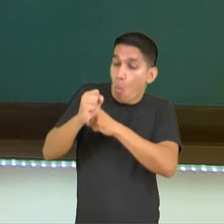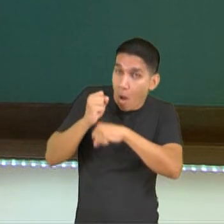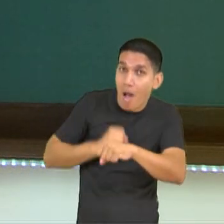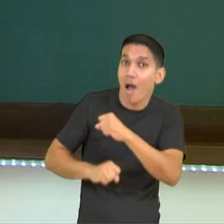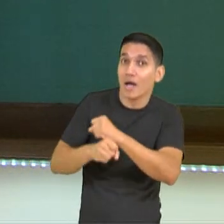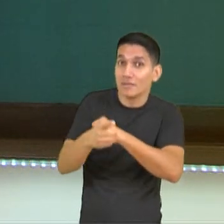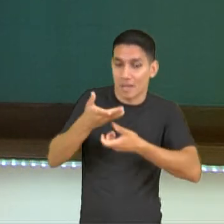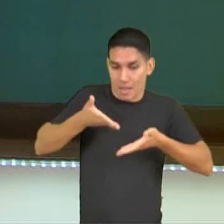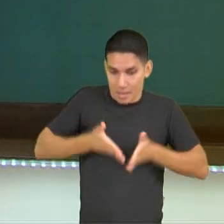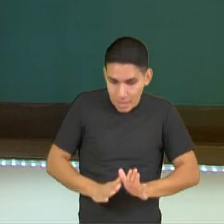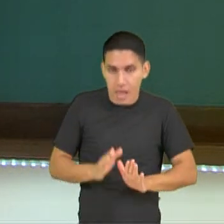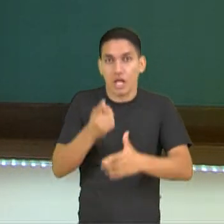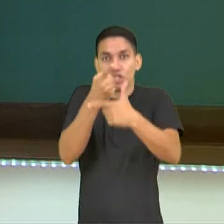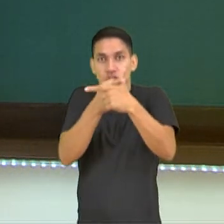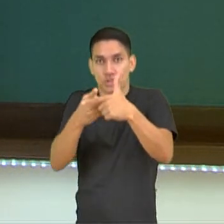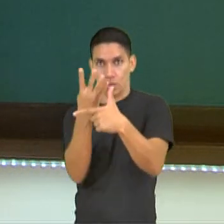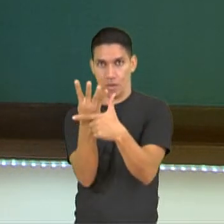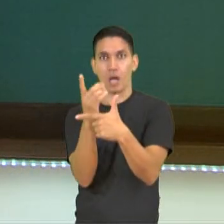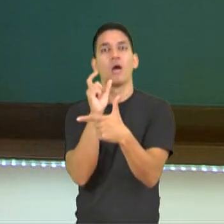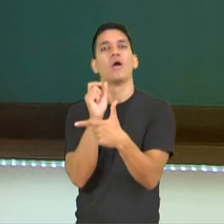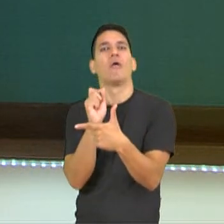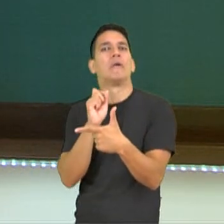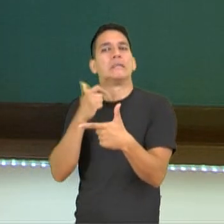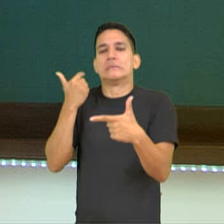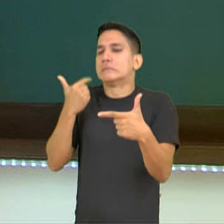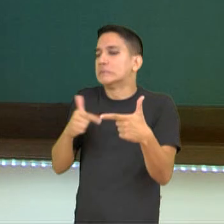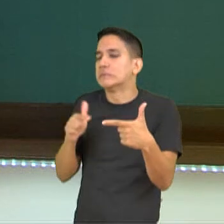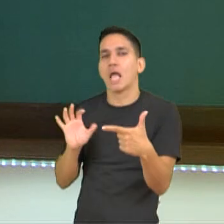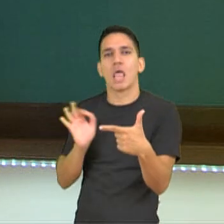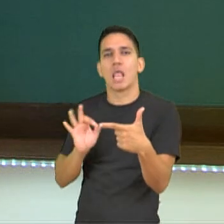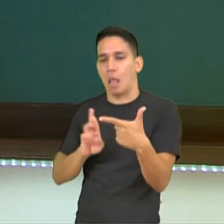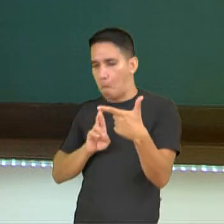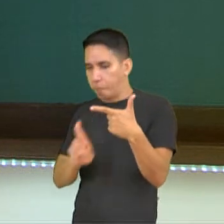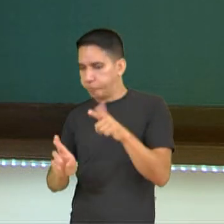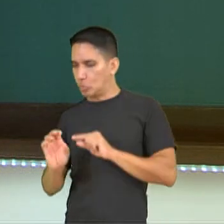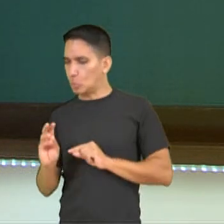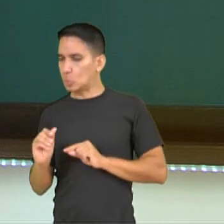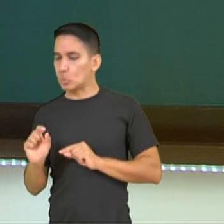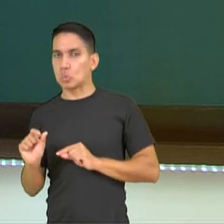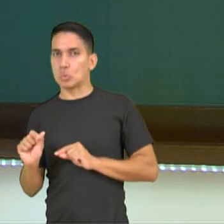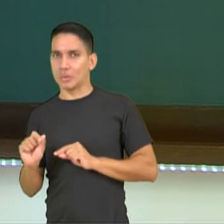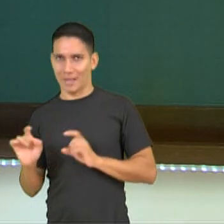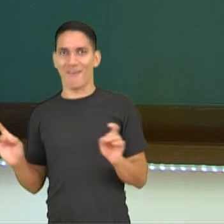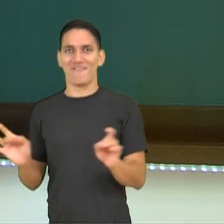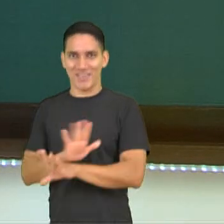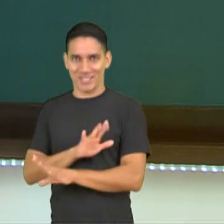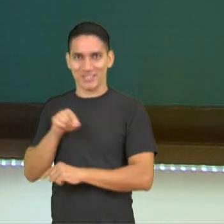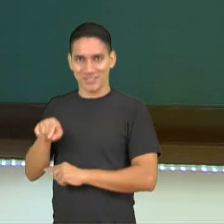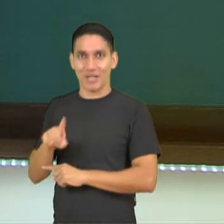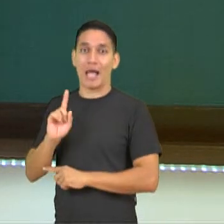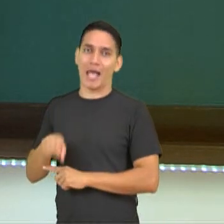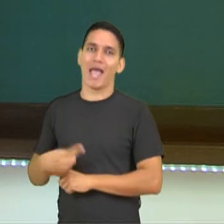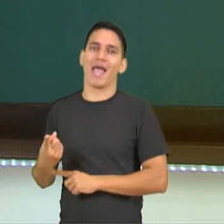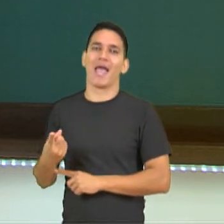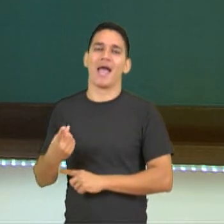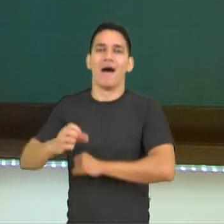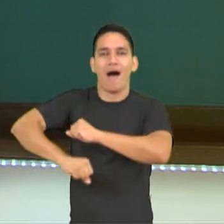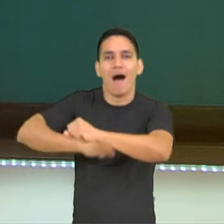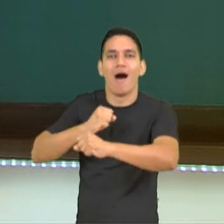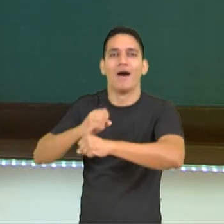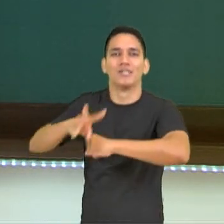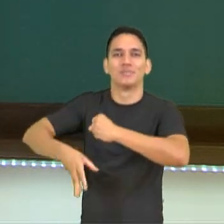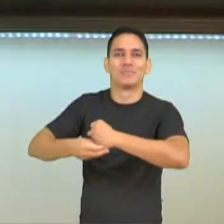por 4, então, e não sobrar nada de resto aí na tua continha, é porque é um ano bissexto. Então,